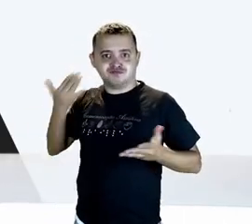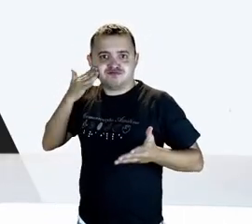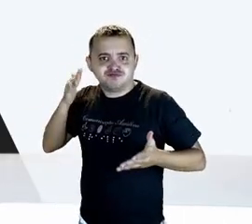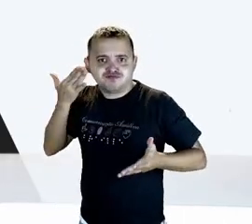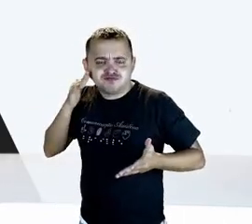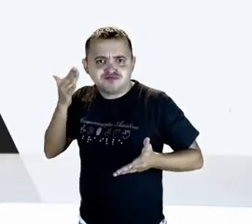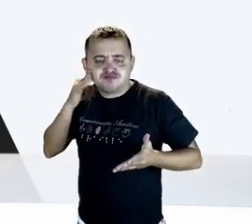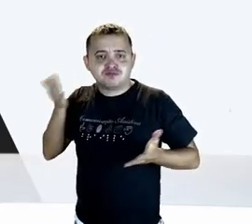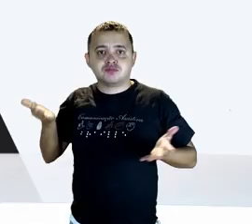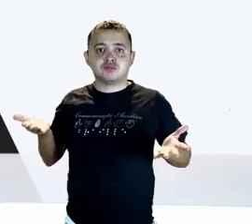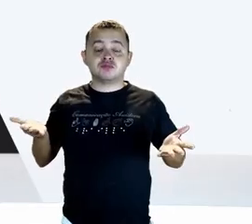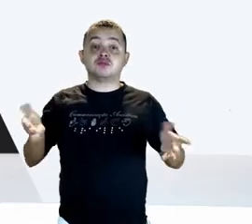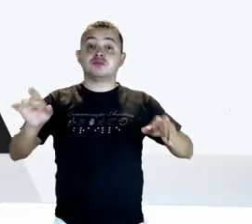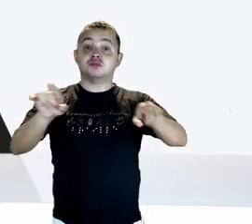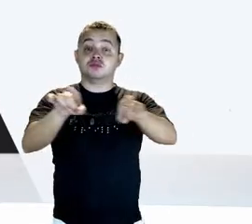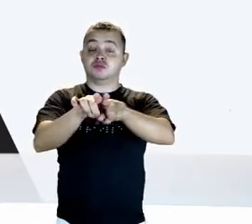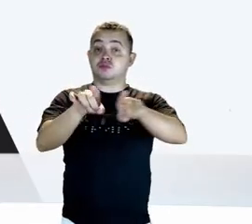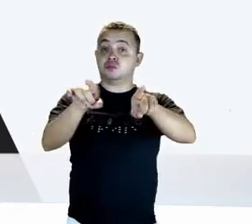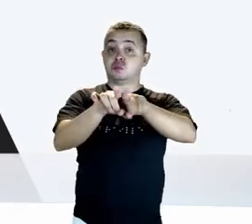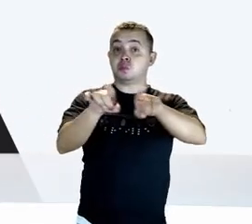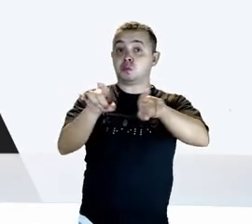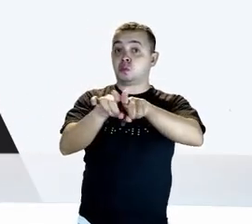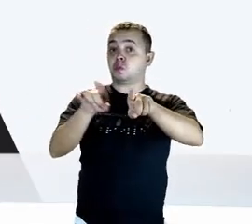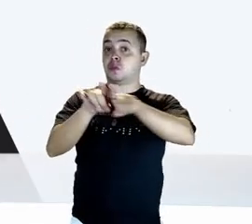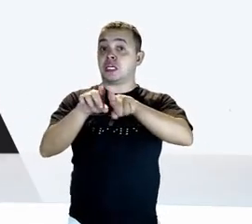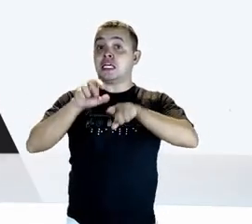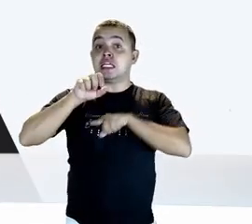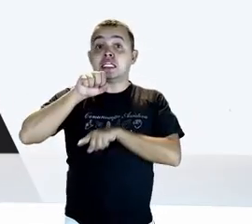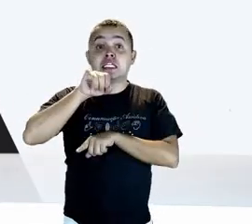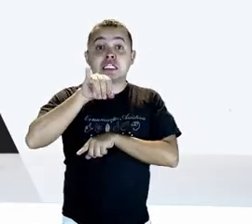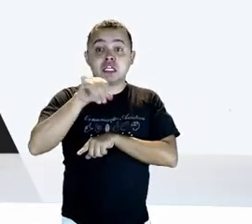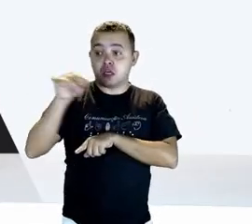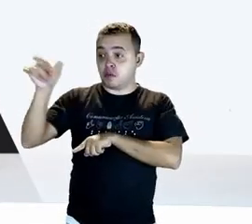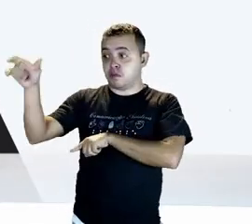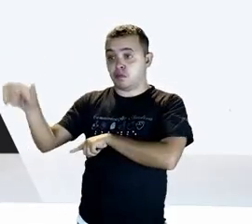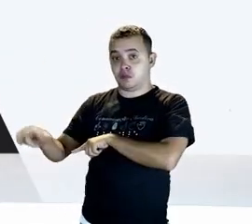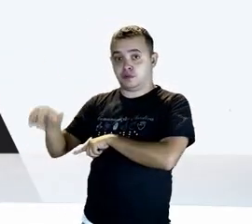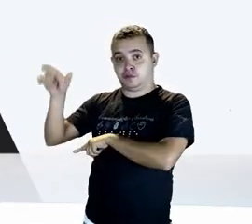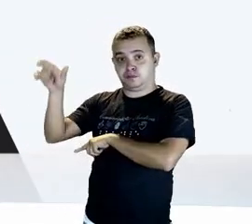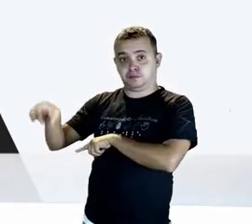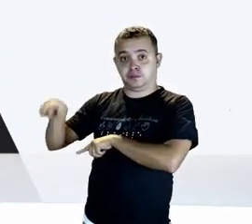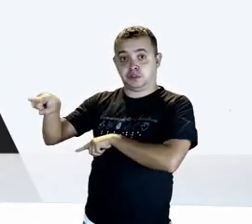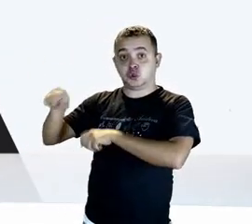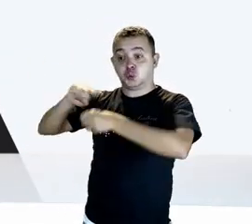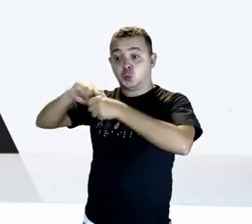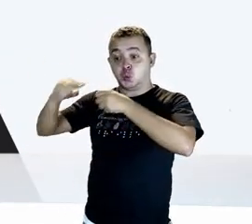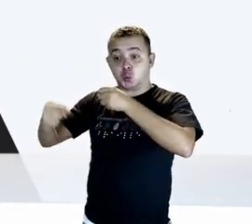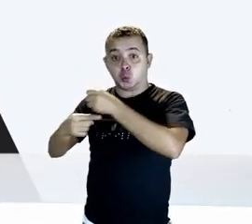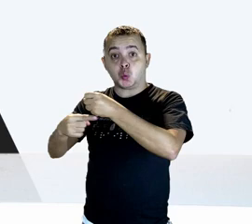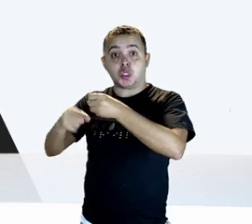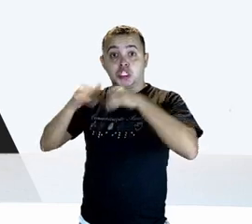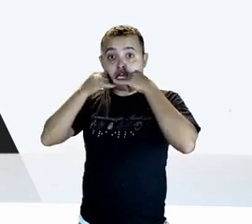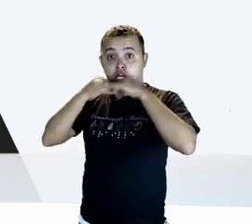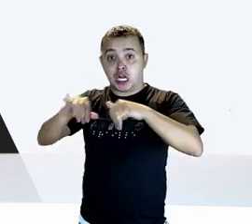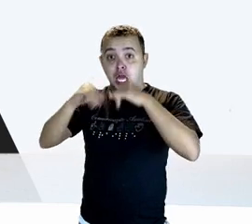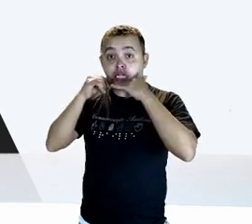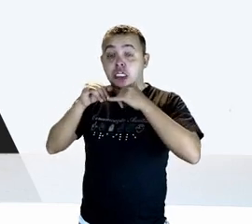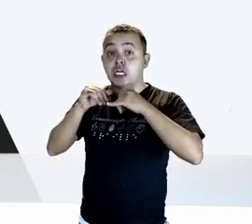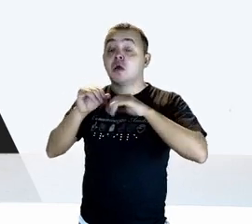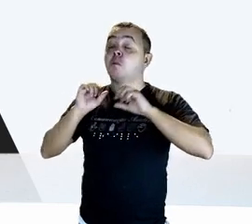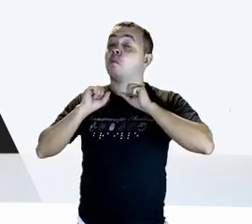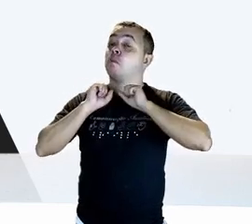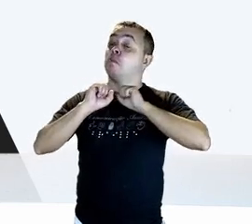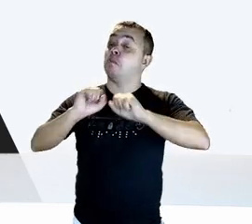situação. Lembrando que a exposição à corrente elétrica pode